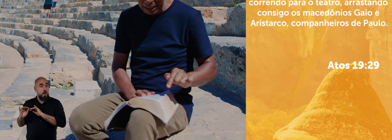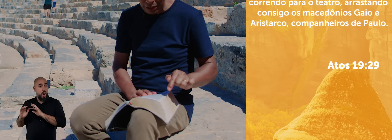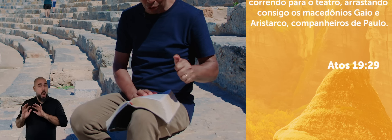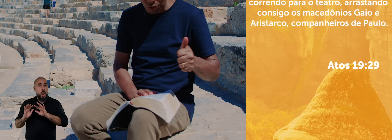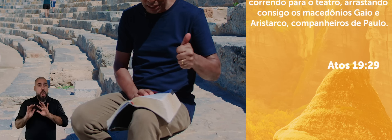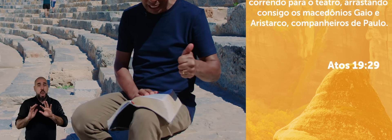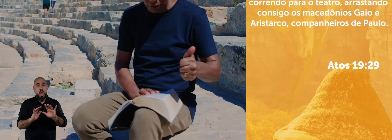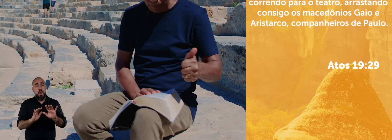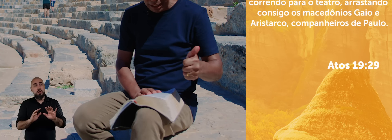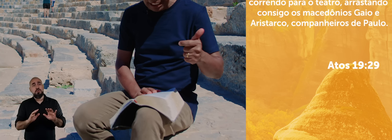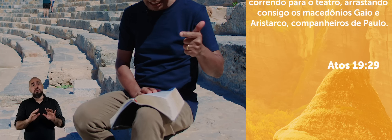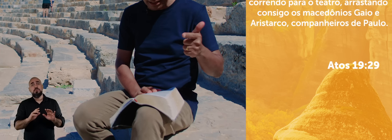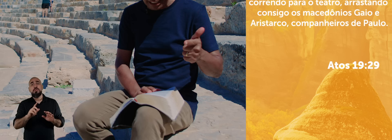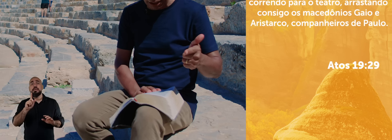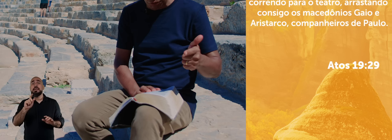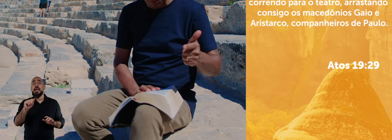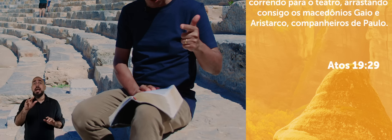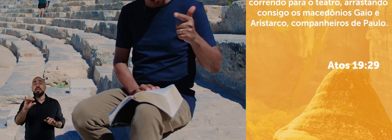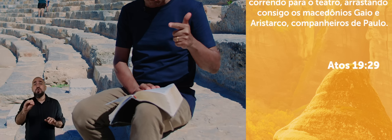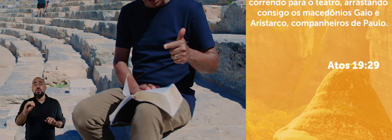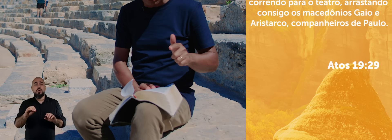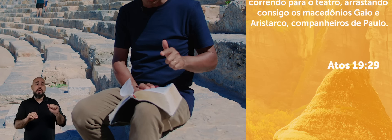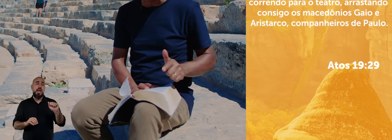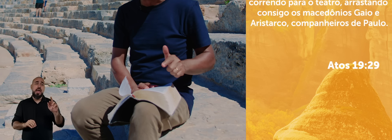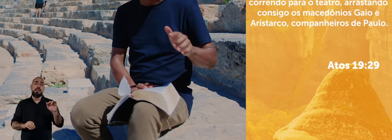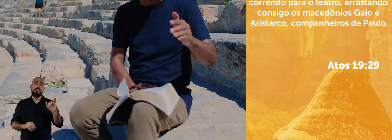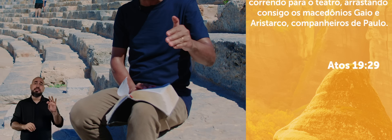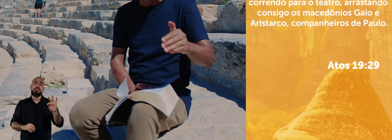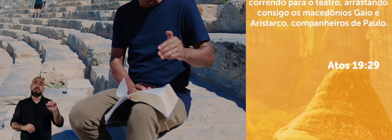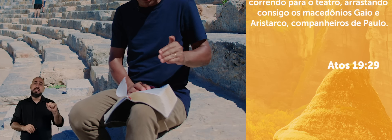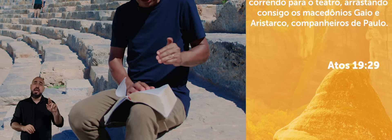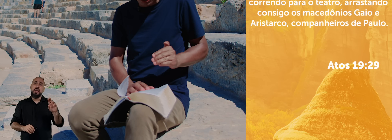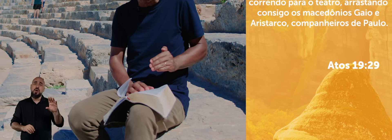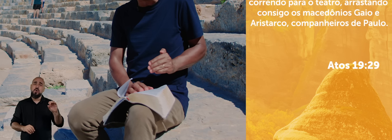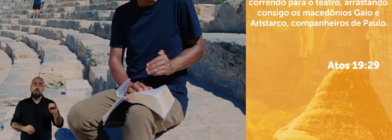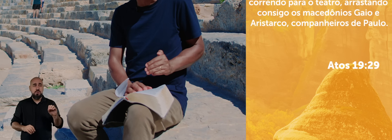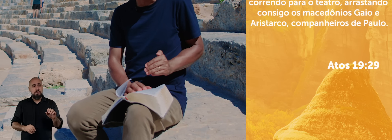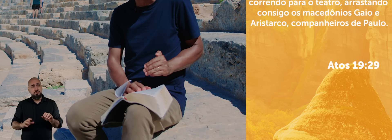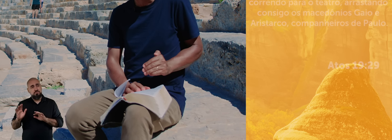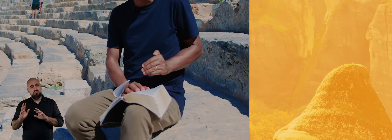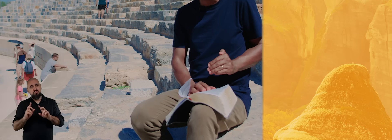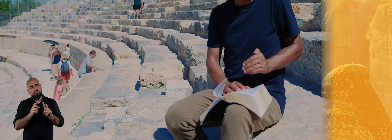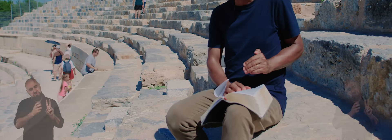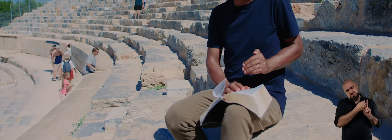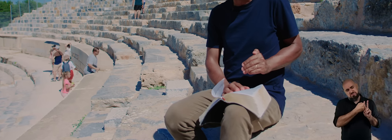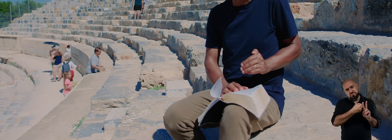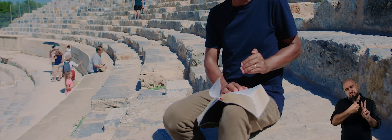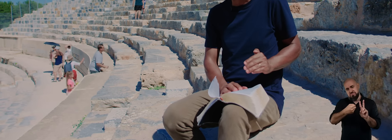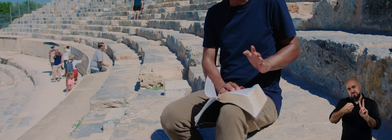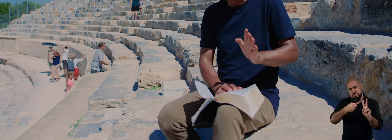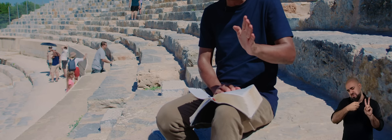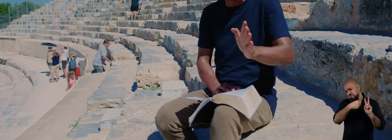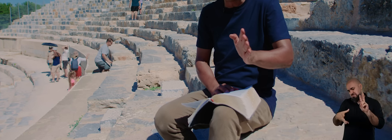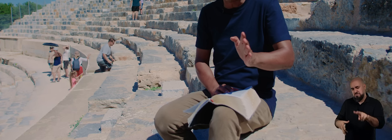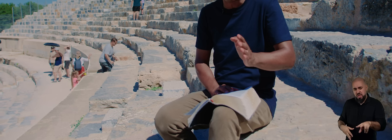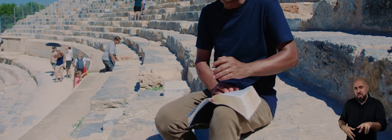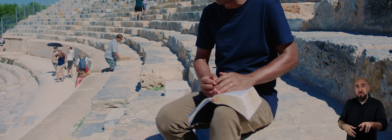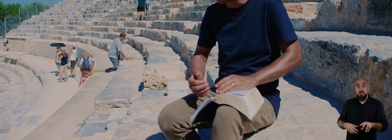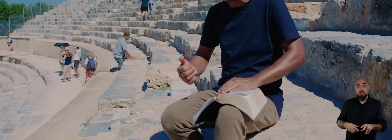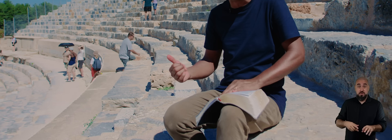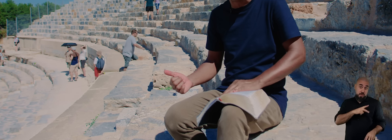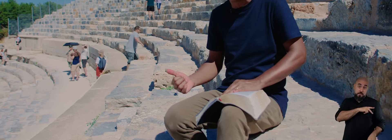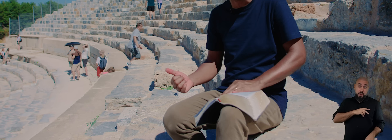os macedônios Gaio e Aristarco, companheiros de Paulo. Paulo mesmo nem chegou a vir aqui, porque os seus discípulos o impediram.